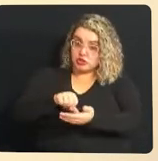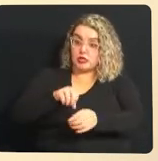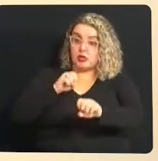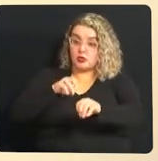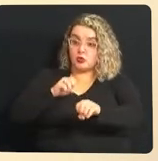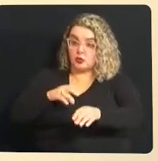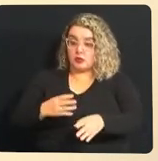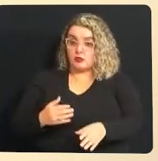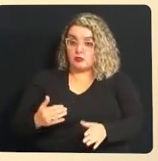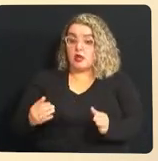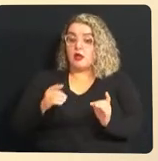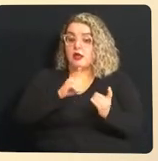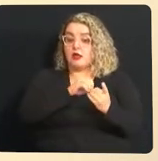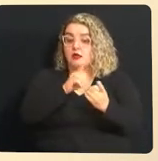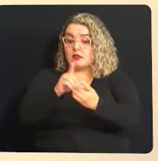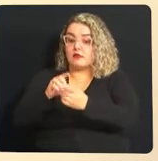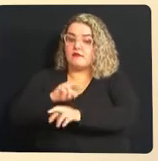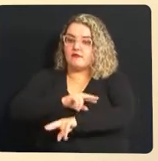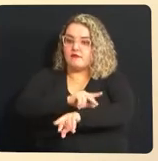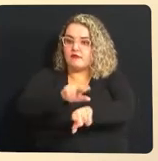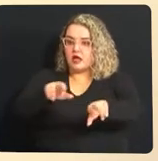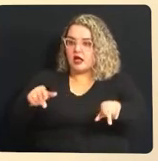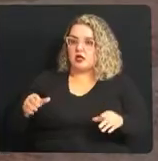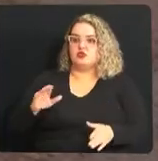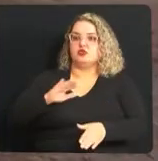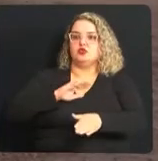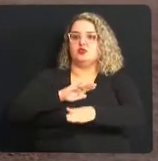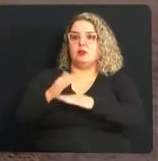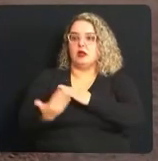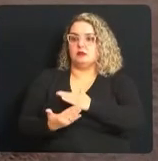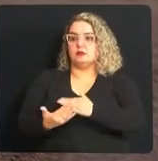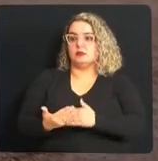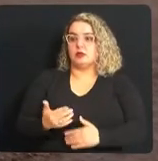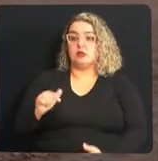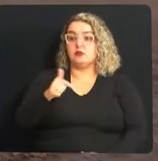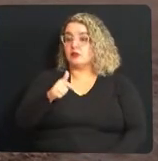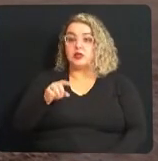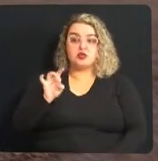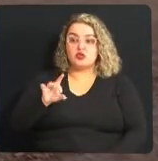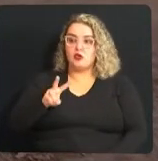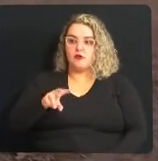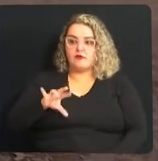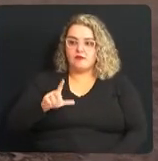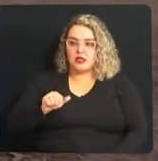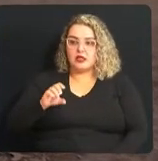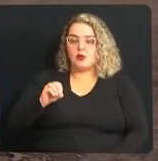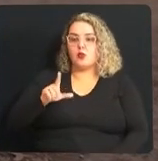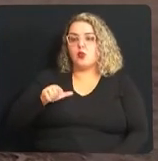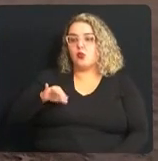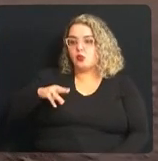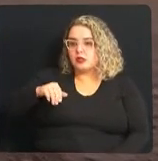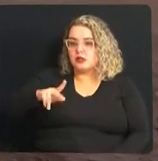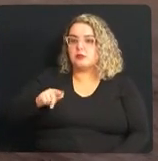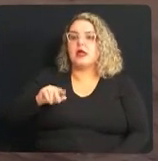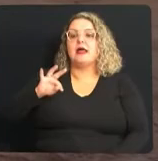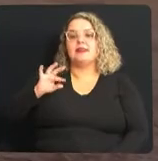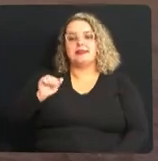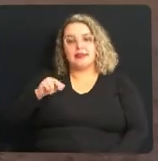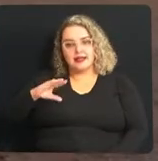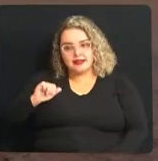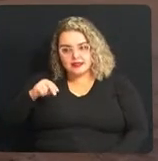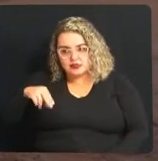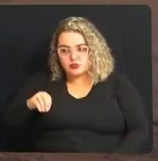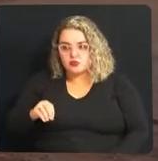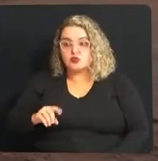unidade educacional vai atender vários bairros. Que o bairro lá, nós não temos só o Vila Olímpia, nós temos o Vila Olímpia, nós temos o Tacanos